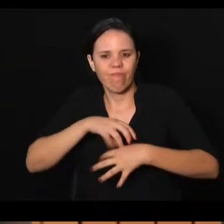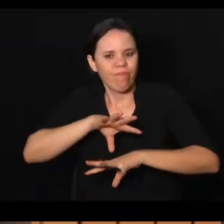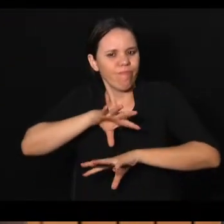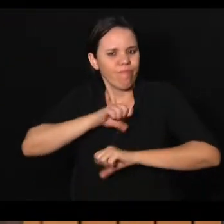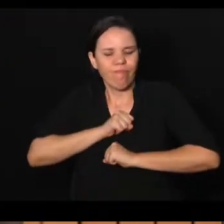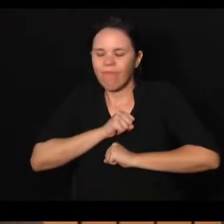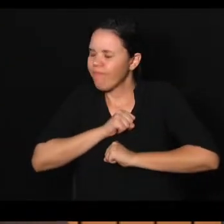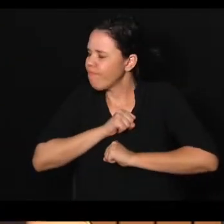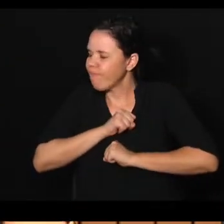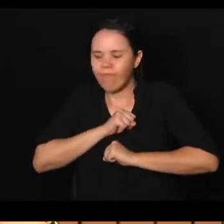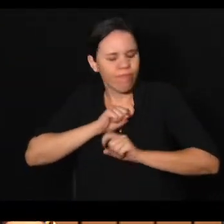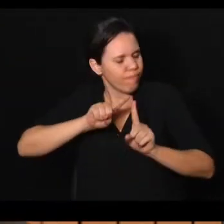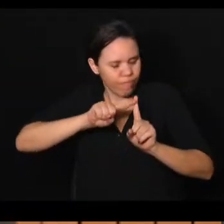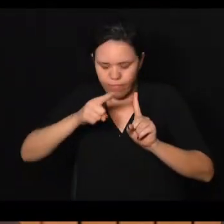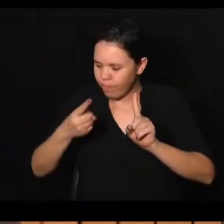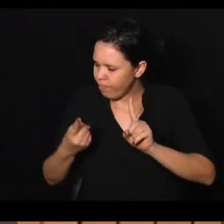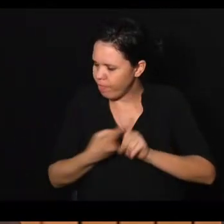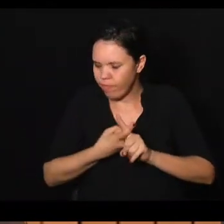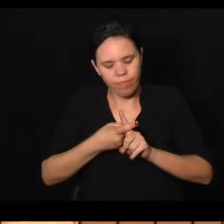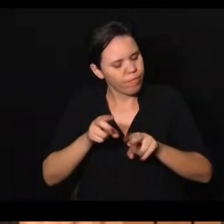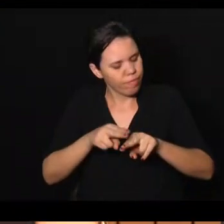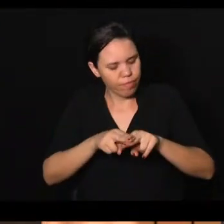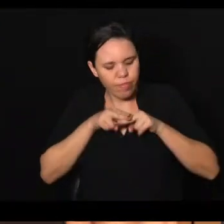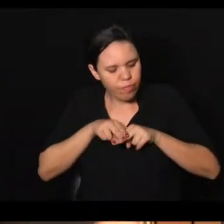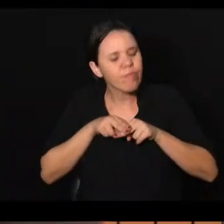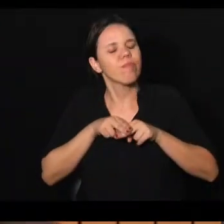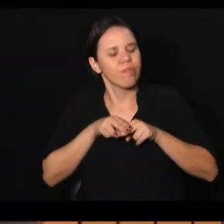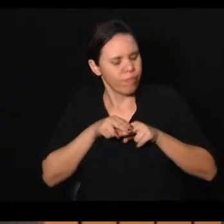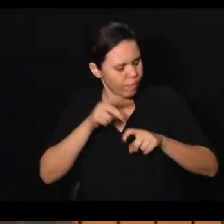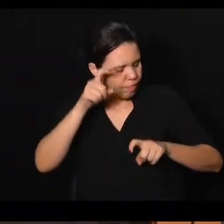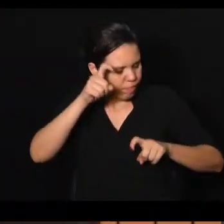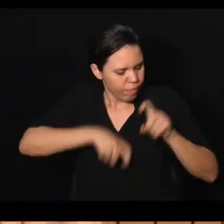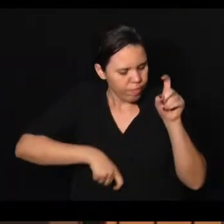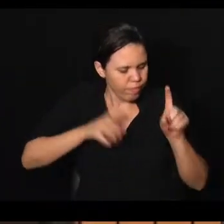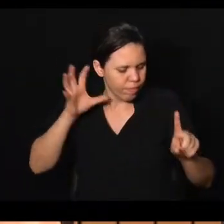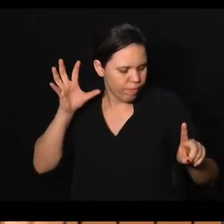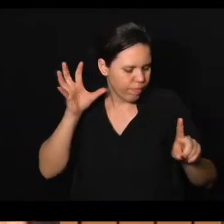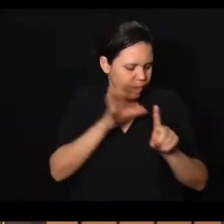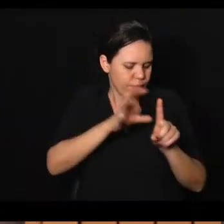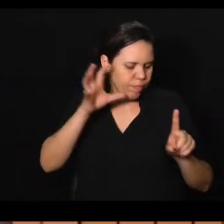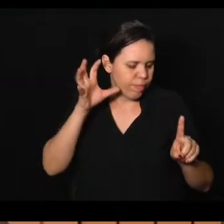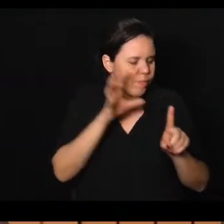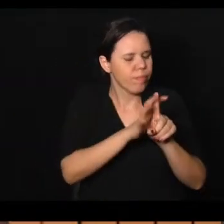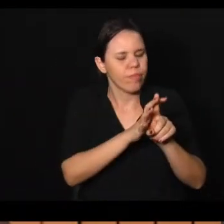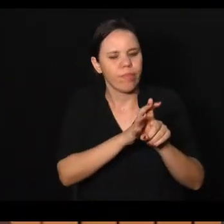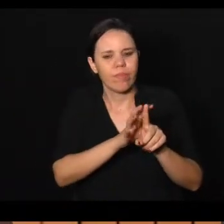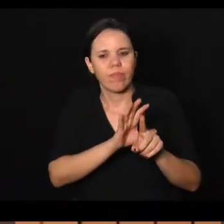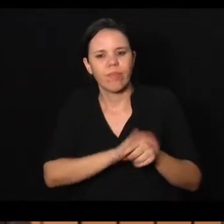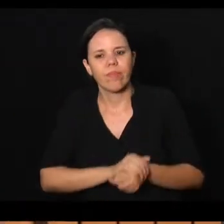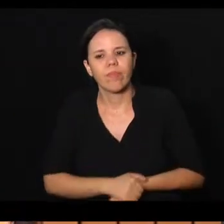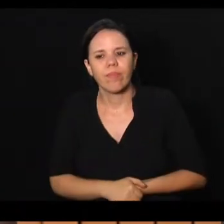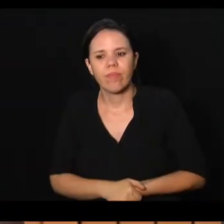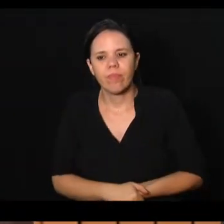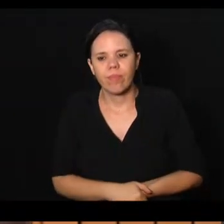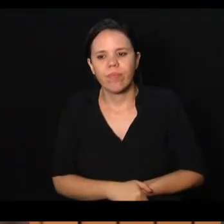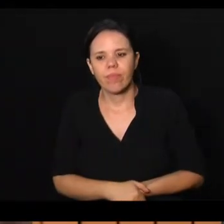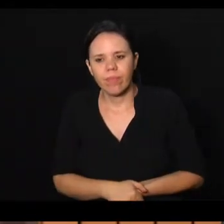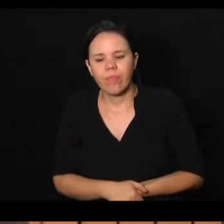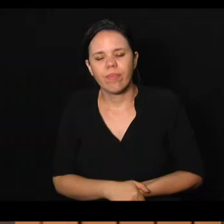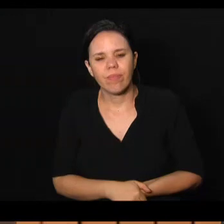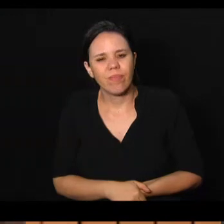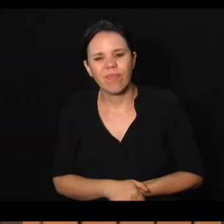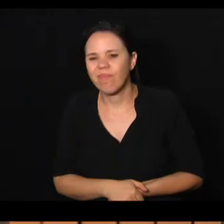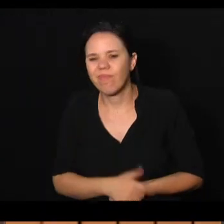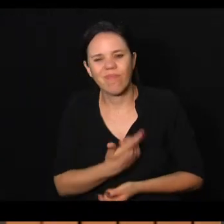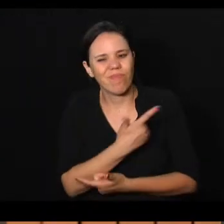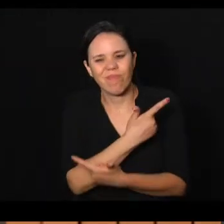causa dele. Eu não consegui gerar um filho por causa do abuso sexual. Eu perdi a capacidade